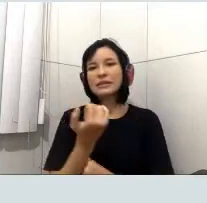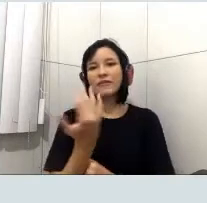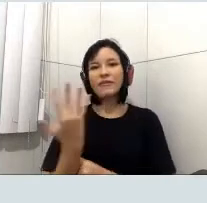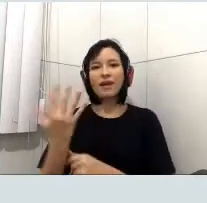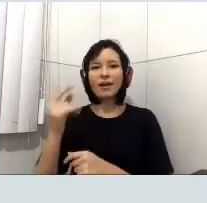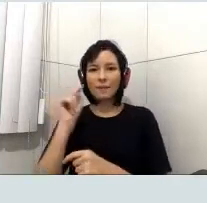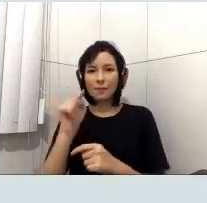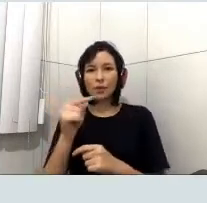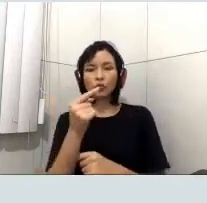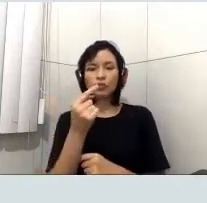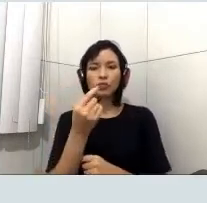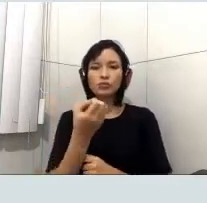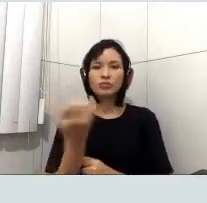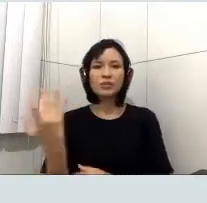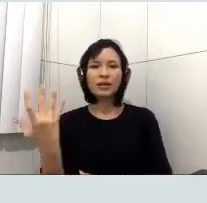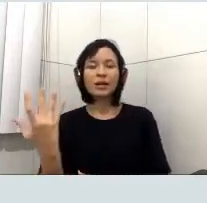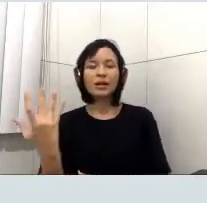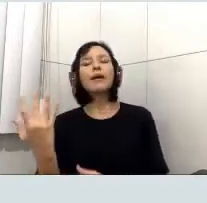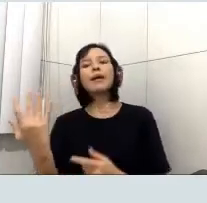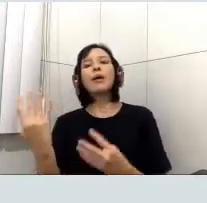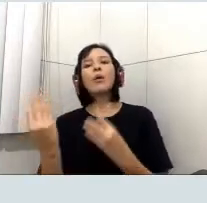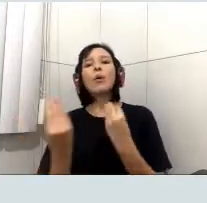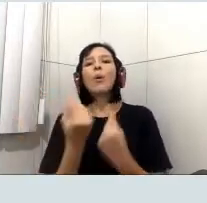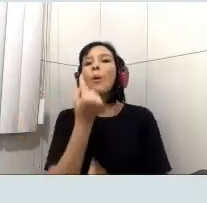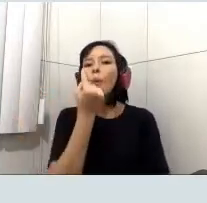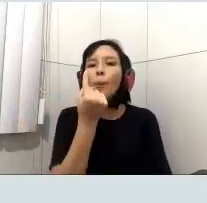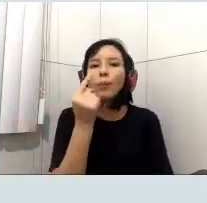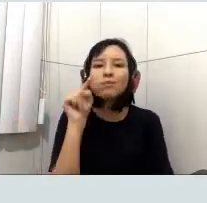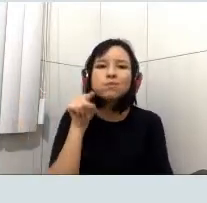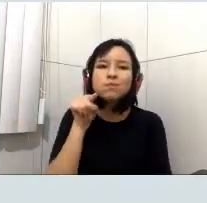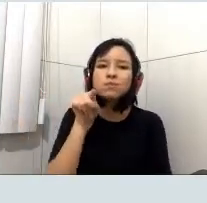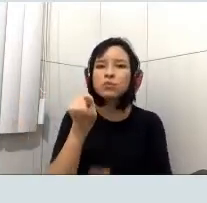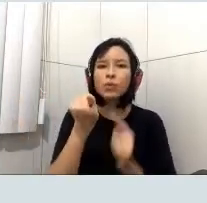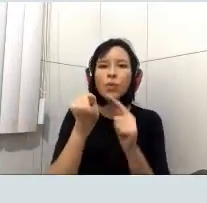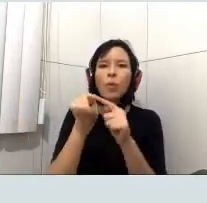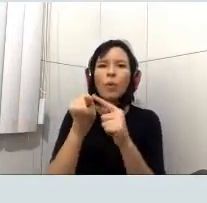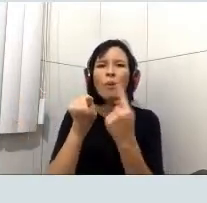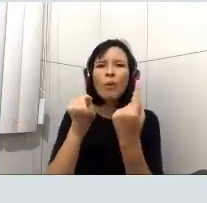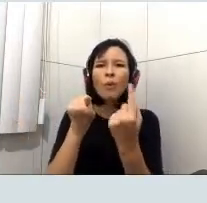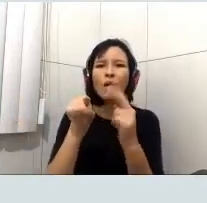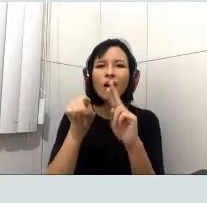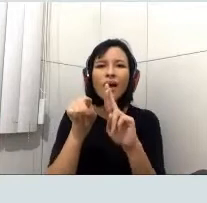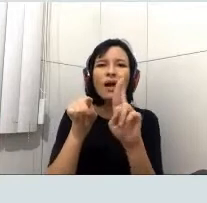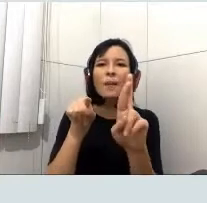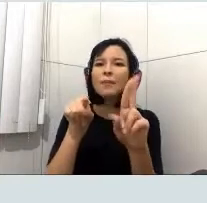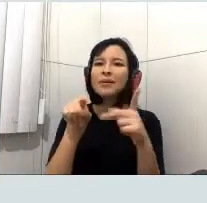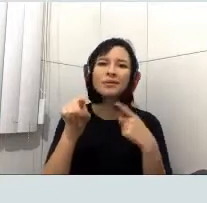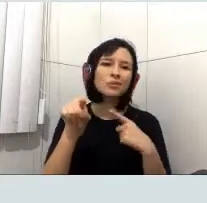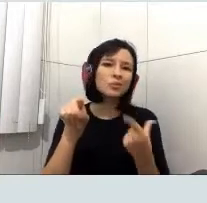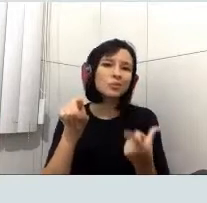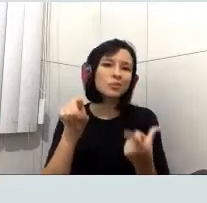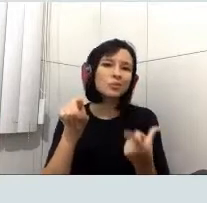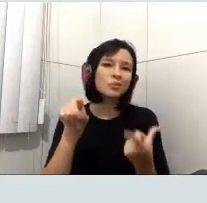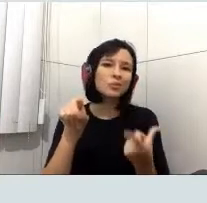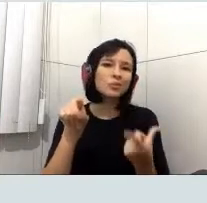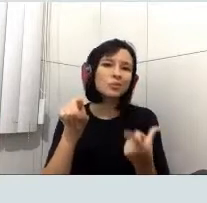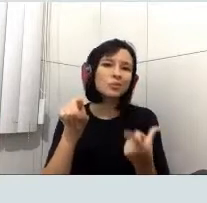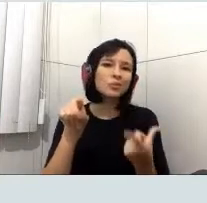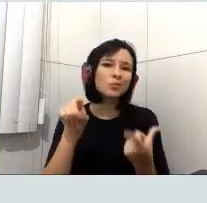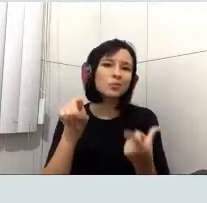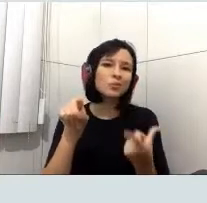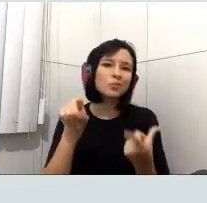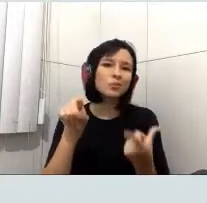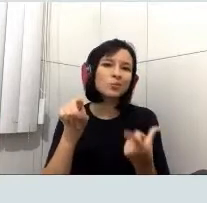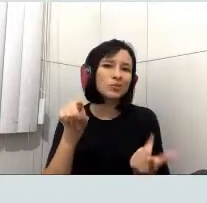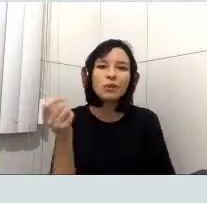uma figura, então um ponto só, ele não tem uma representação, além de apenas ser um ponto.